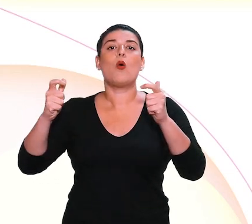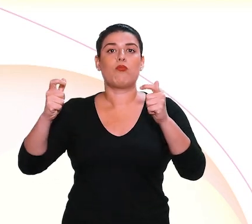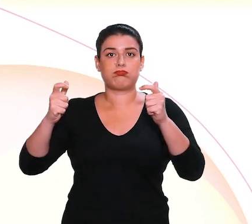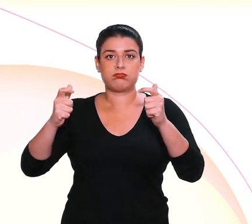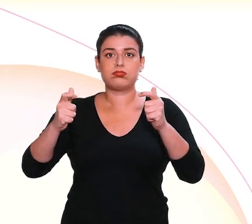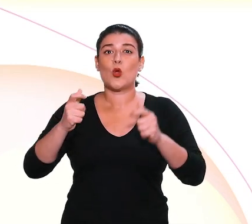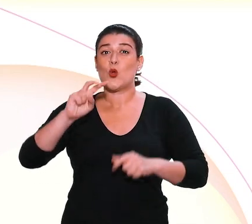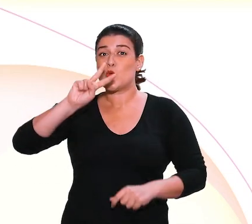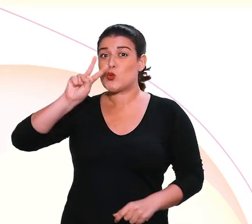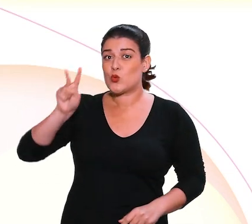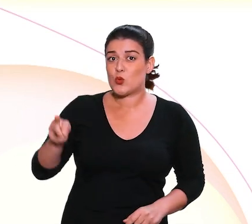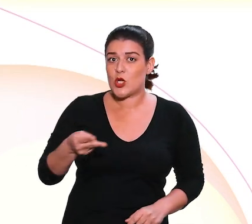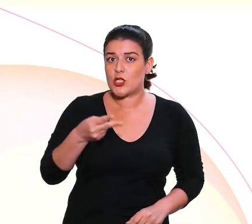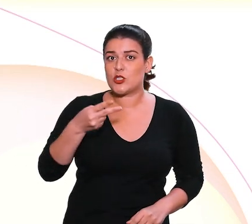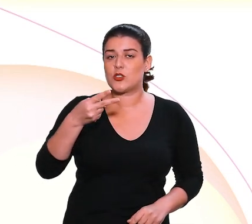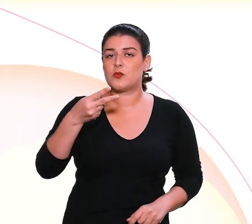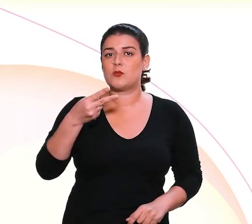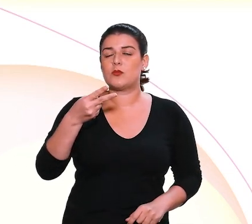de